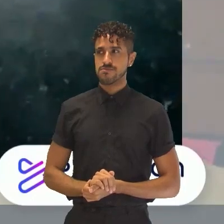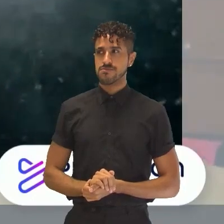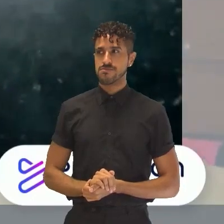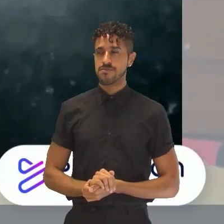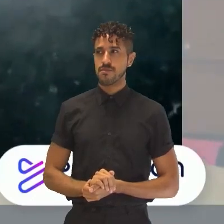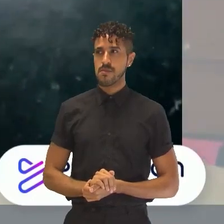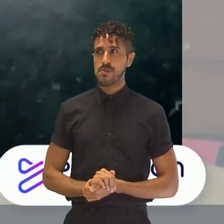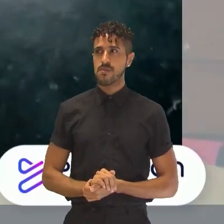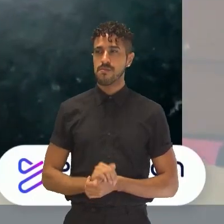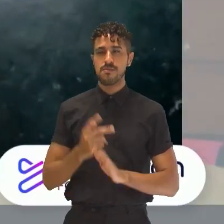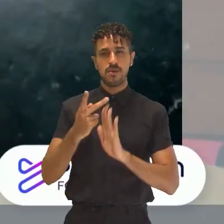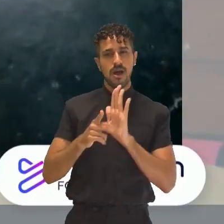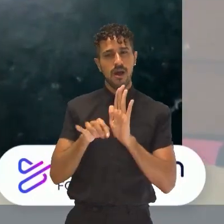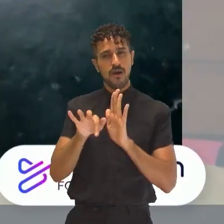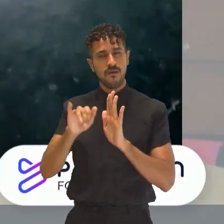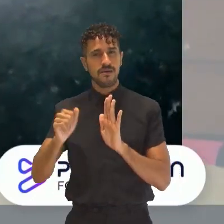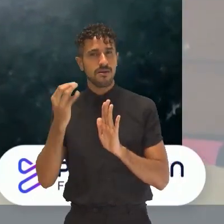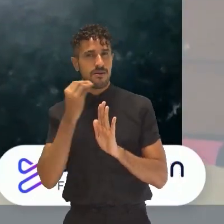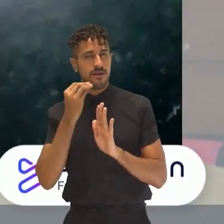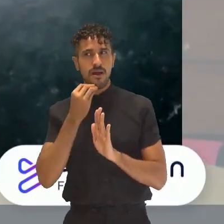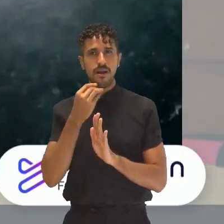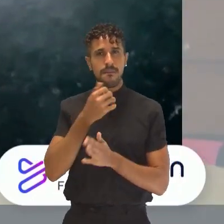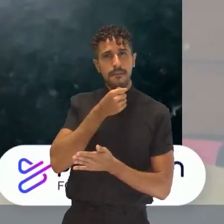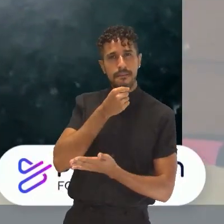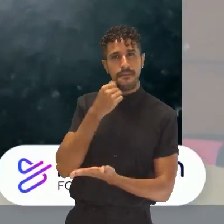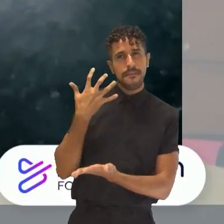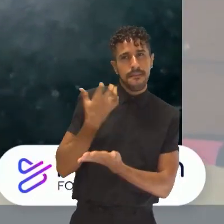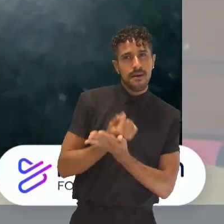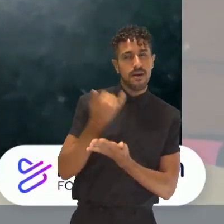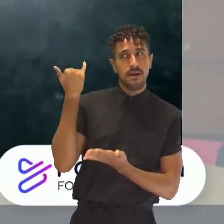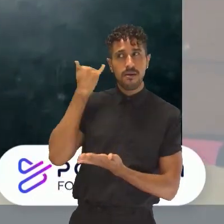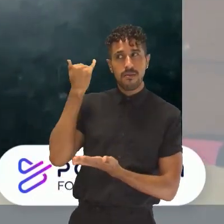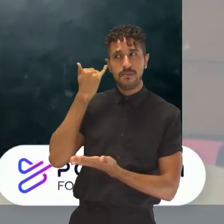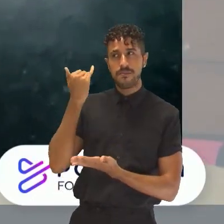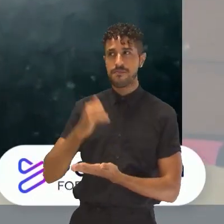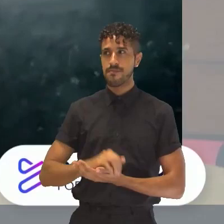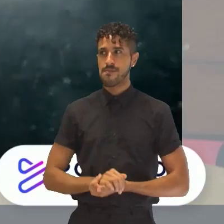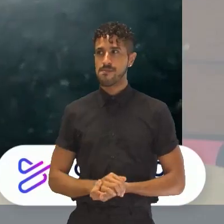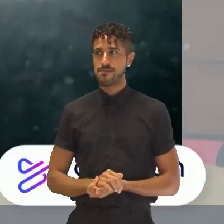TR. Teste de gravação e reprodução de áudio.